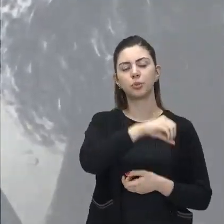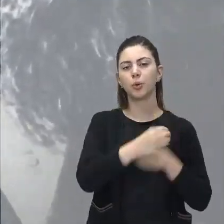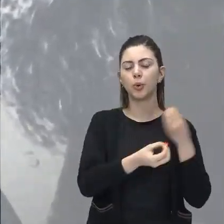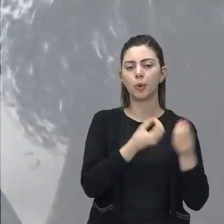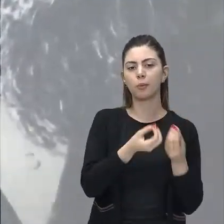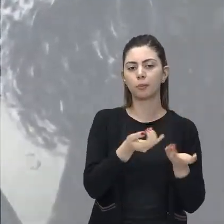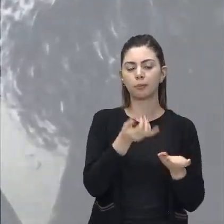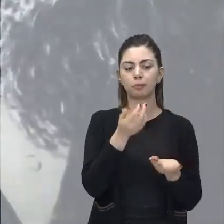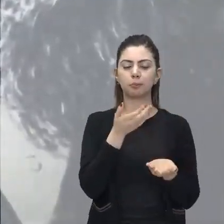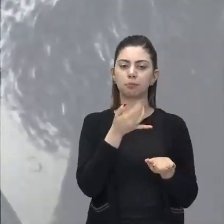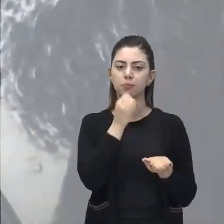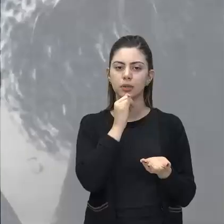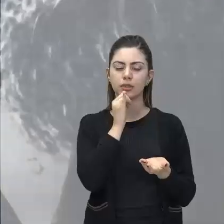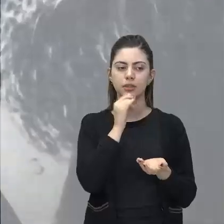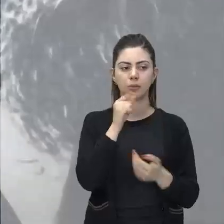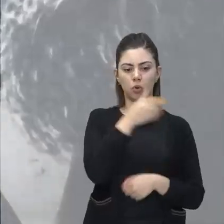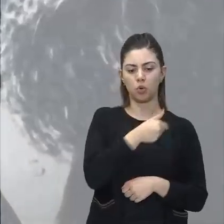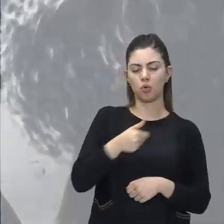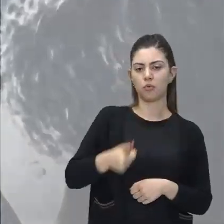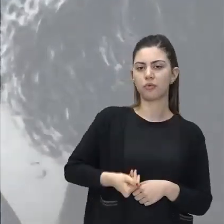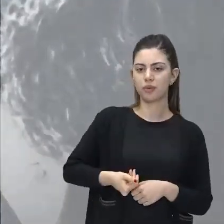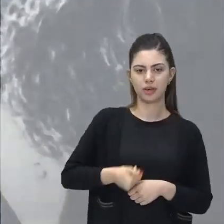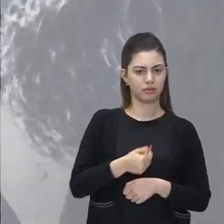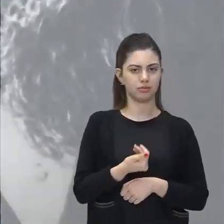então a formação de um Estado,